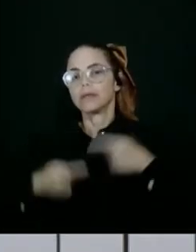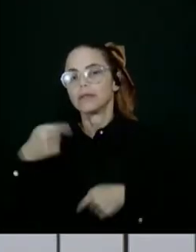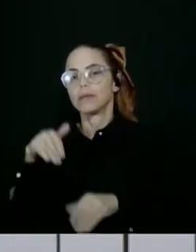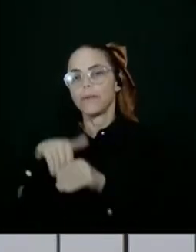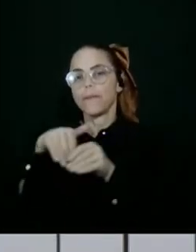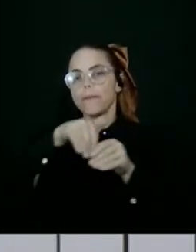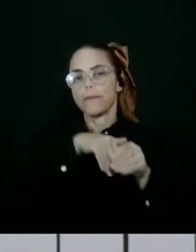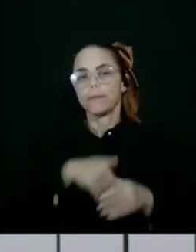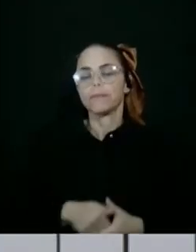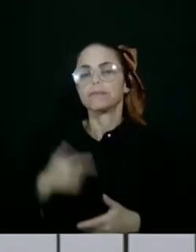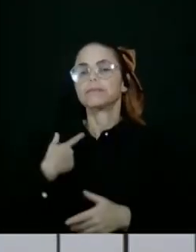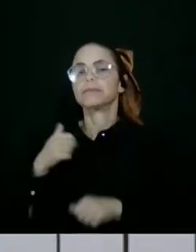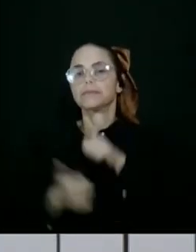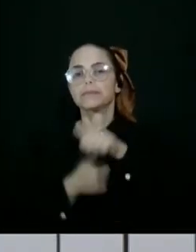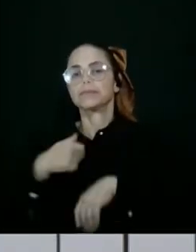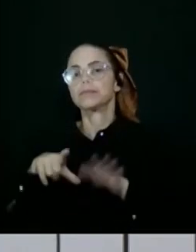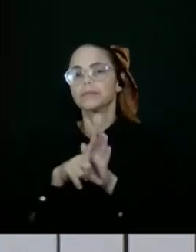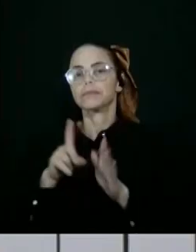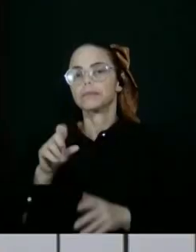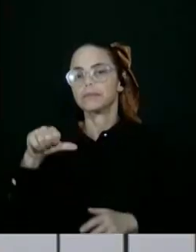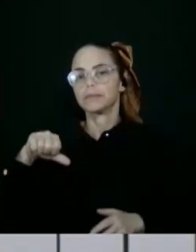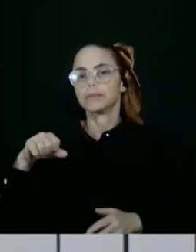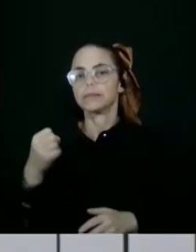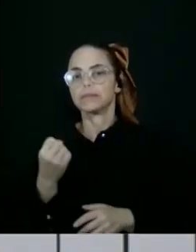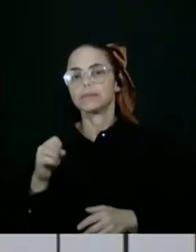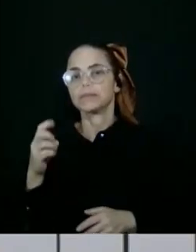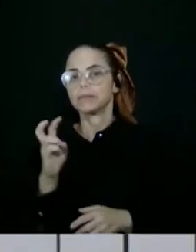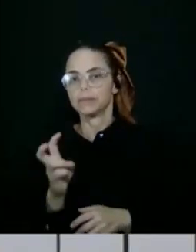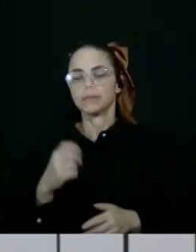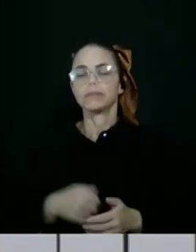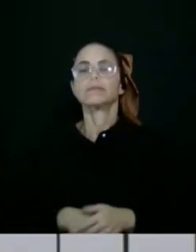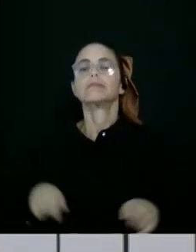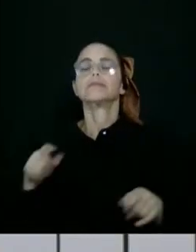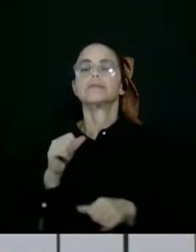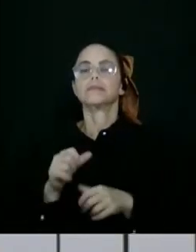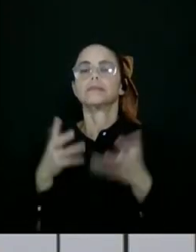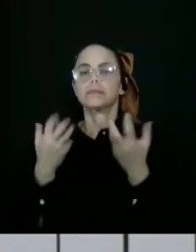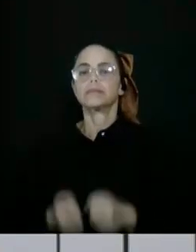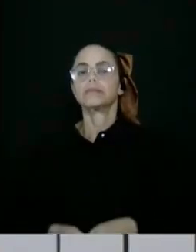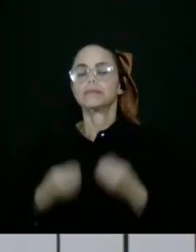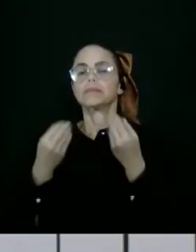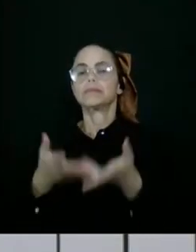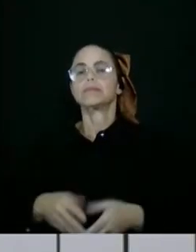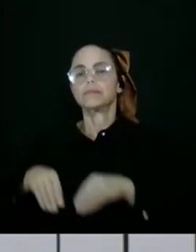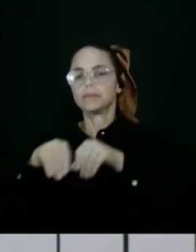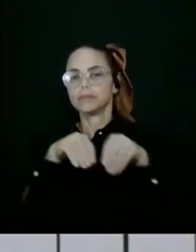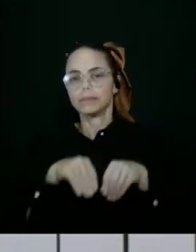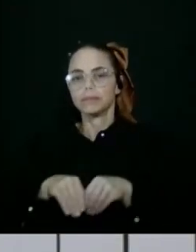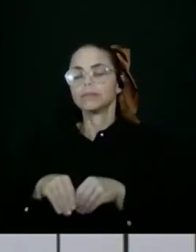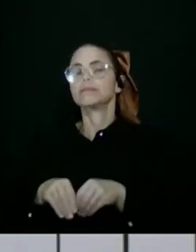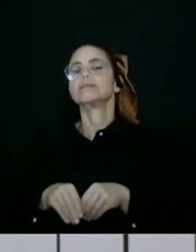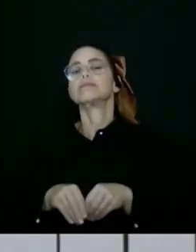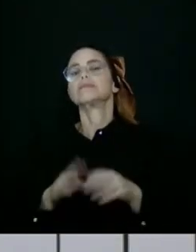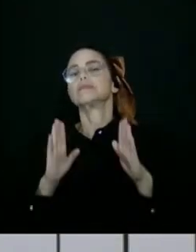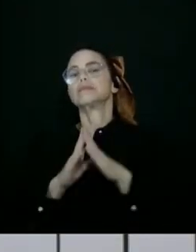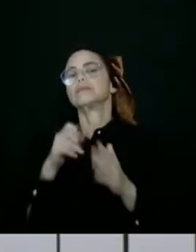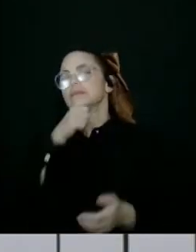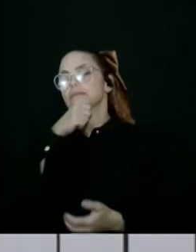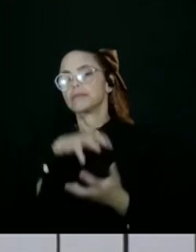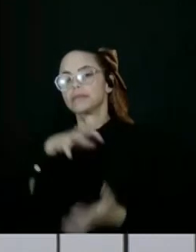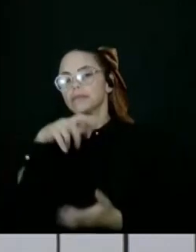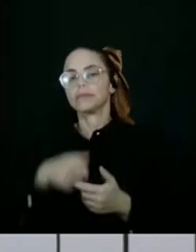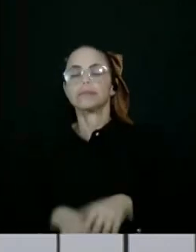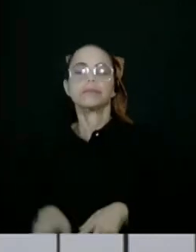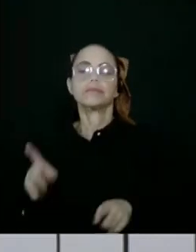e altera uma lei de 1985 que autorizou a doação do terreno para a entidade Casa dos Espíritos, que